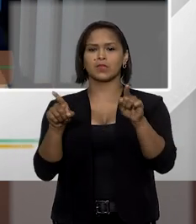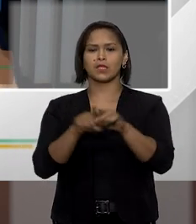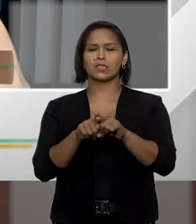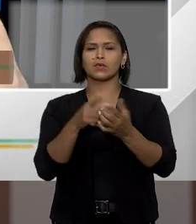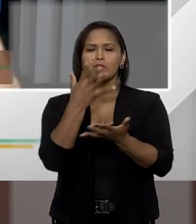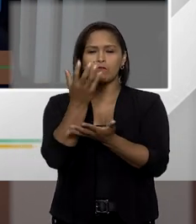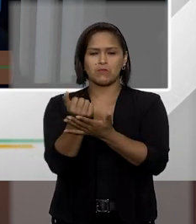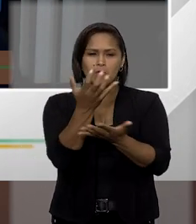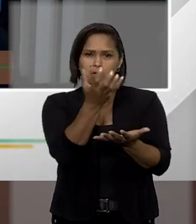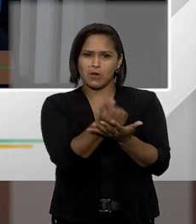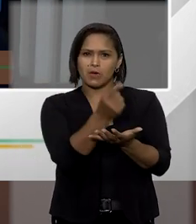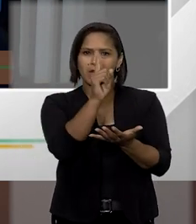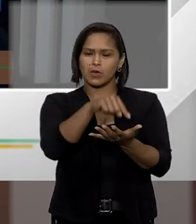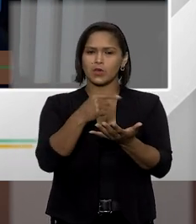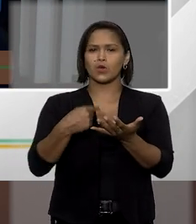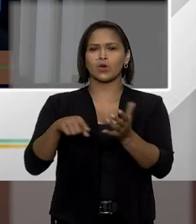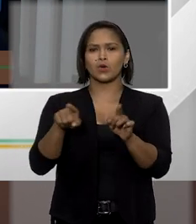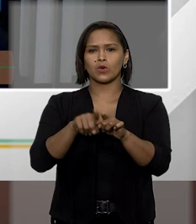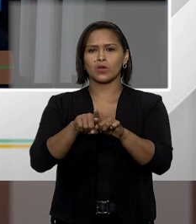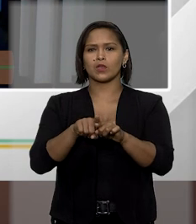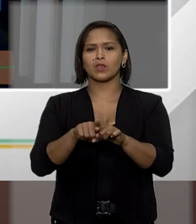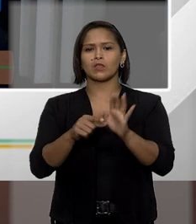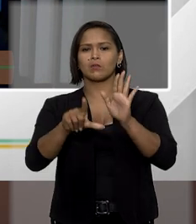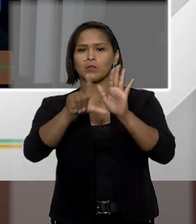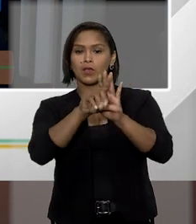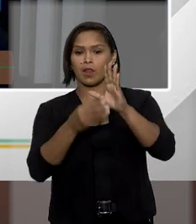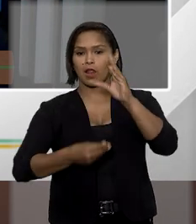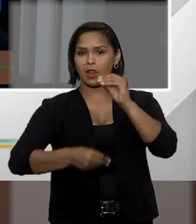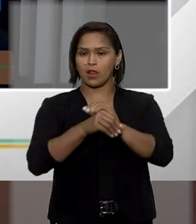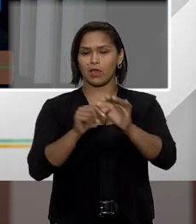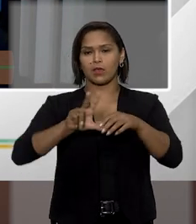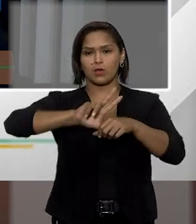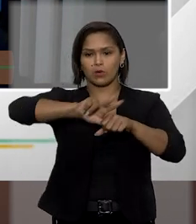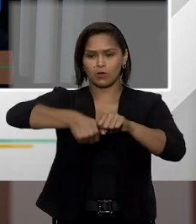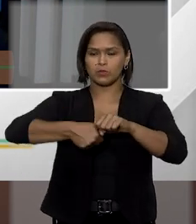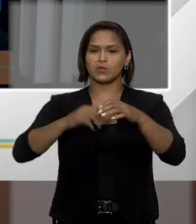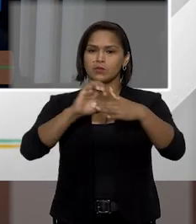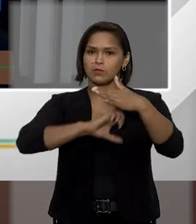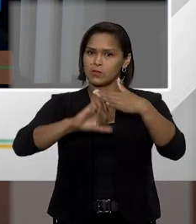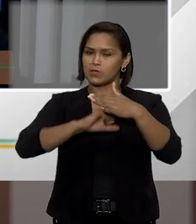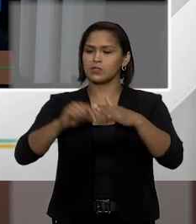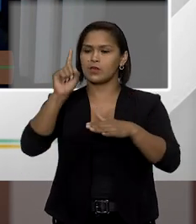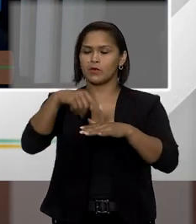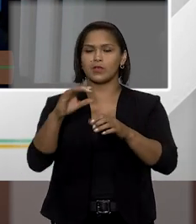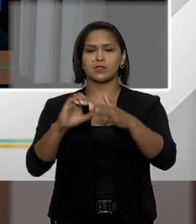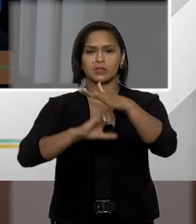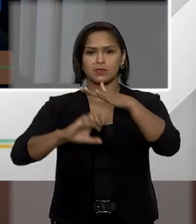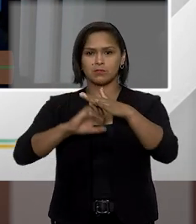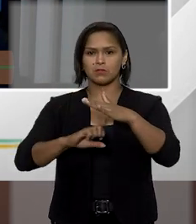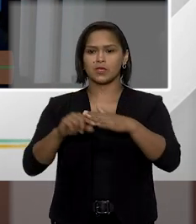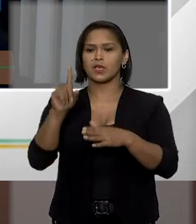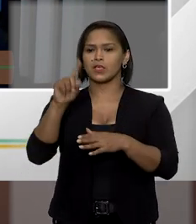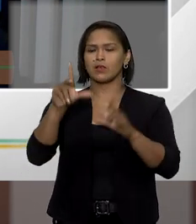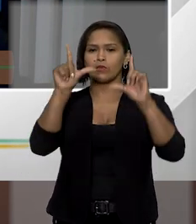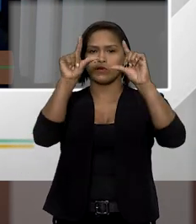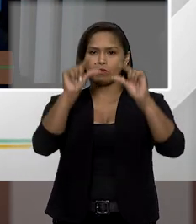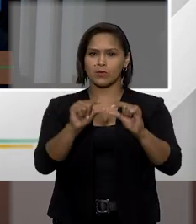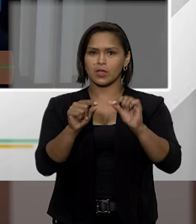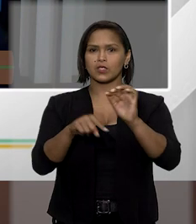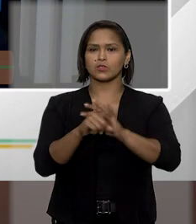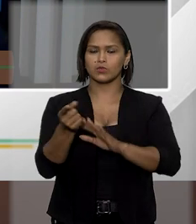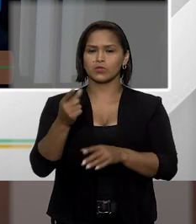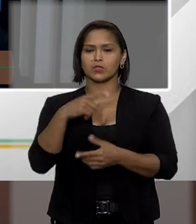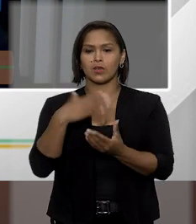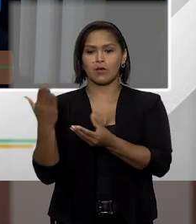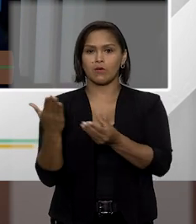eventualmente forem colhidas pelas sanções previstas na lei anticorrupção empresarial, dessas empresas experimentarem uma redução,